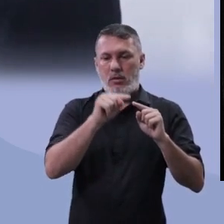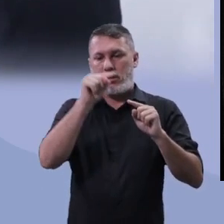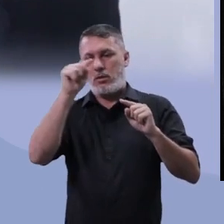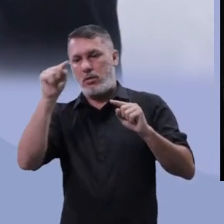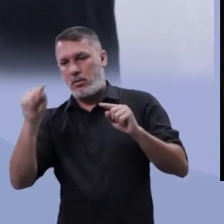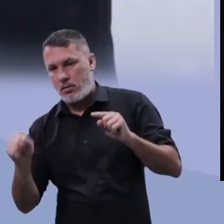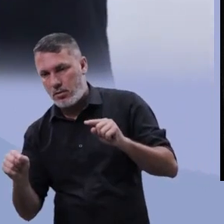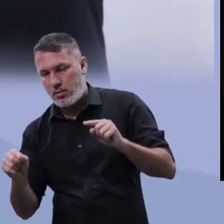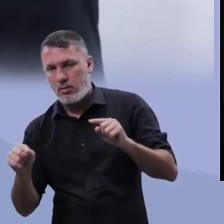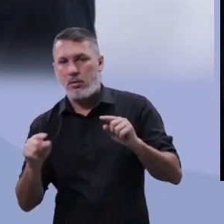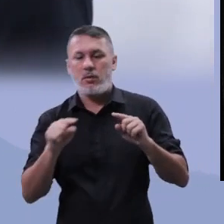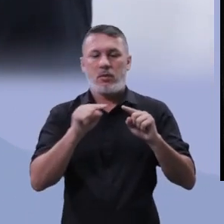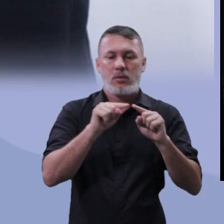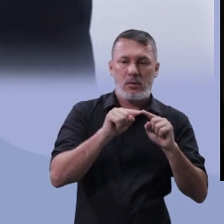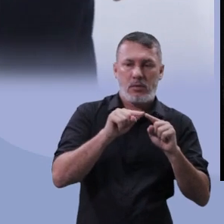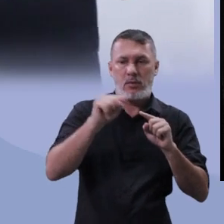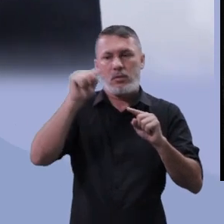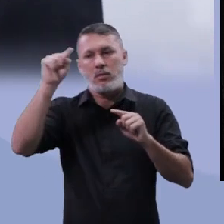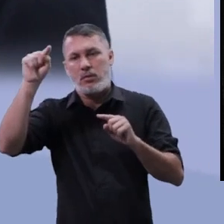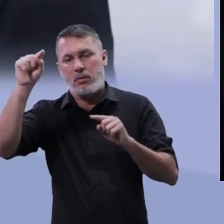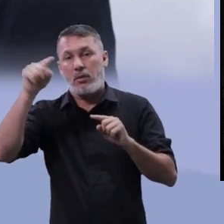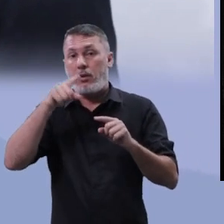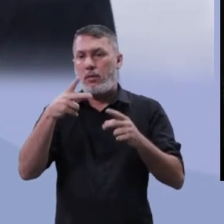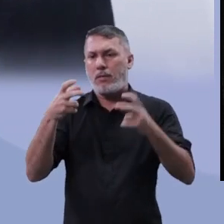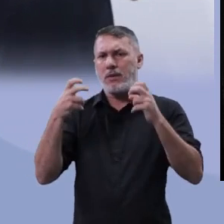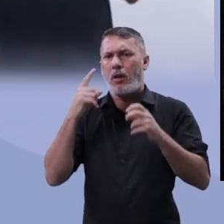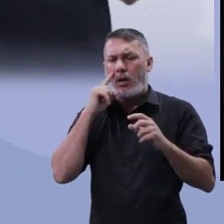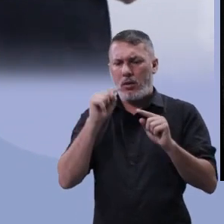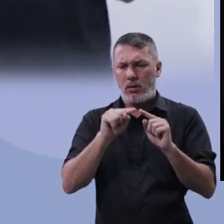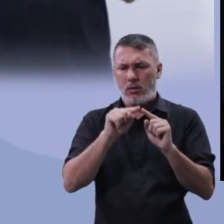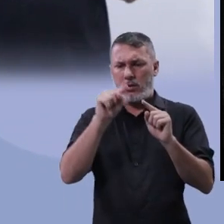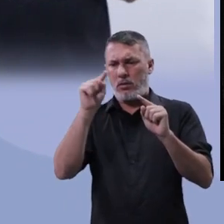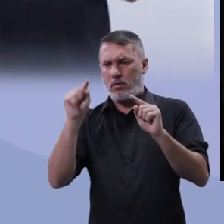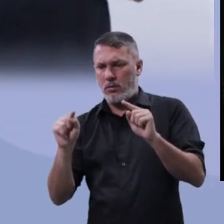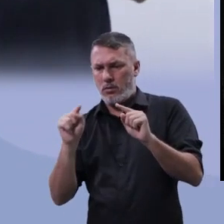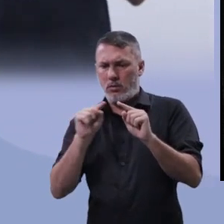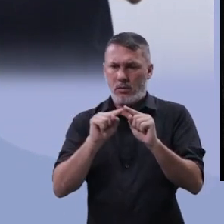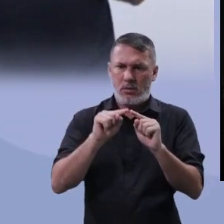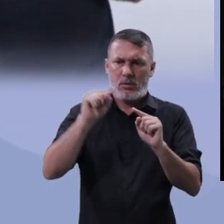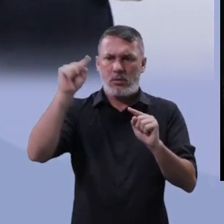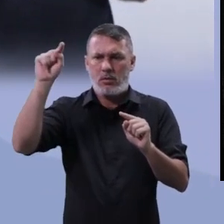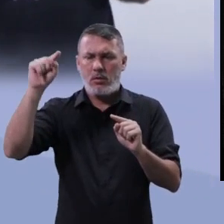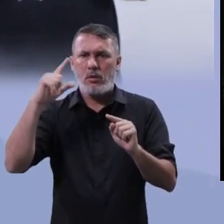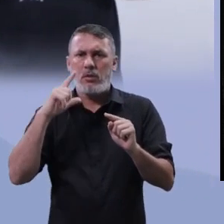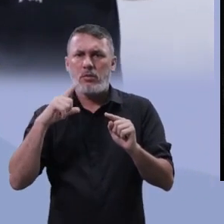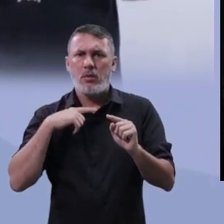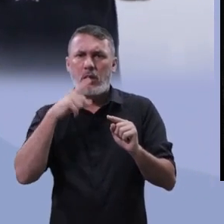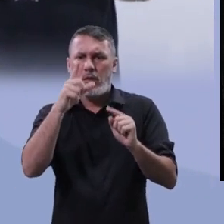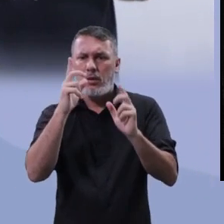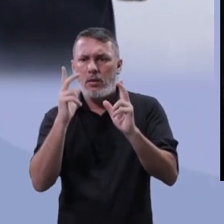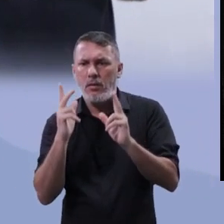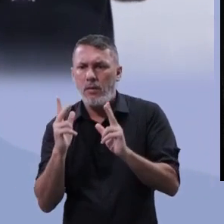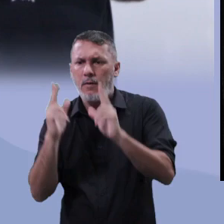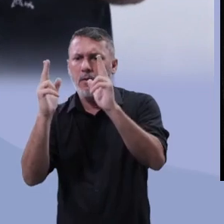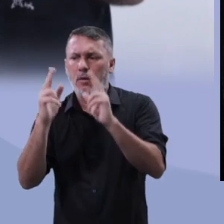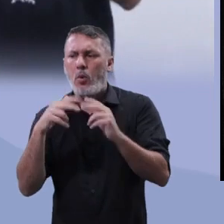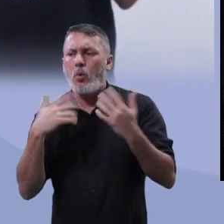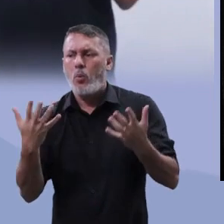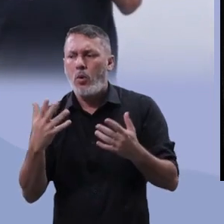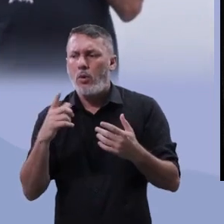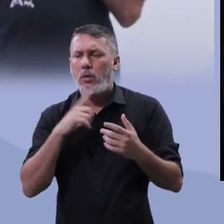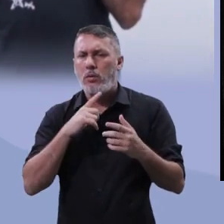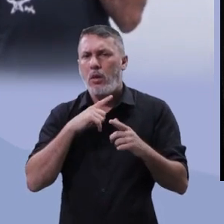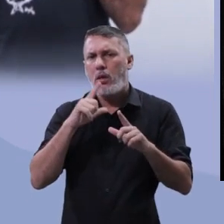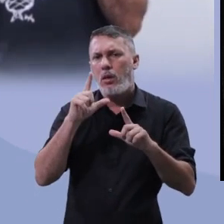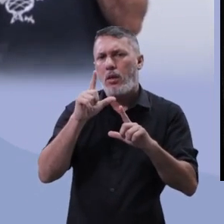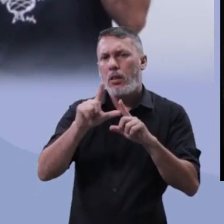o gráfico é uma reta. Em quais intervalos, o exercício quer saber em quais intervalos a locadora